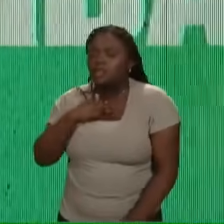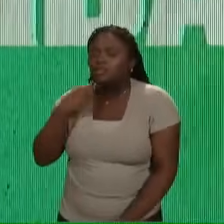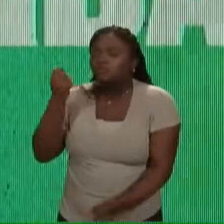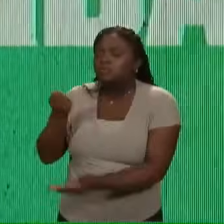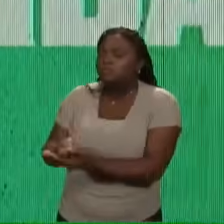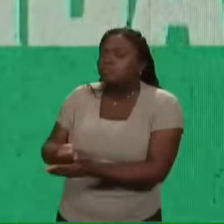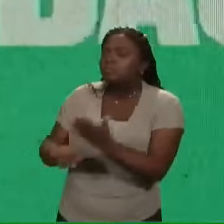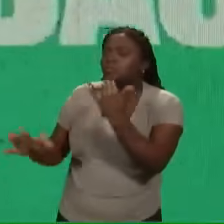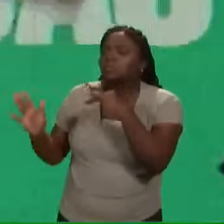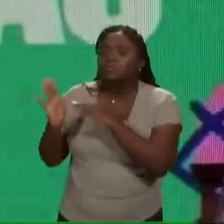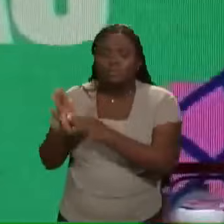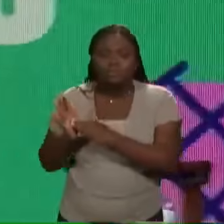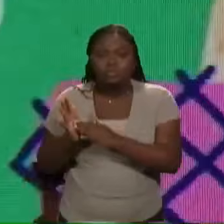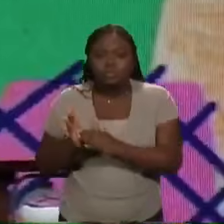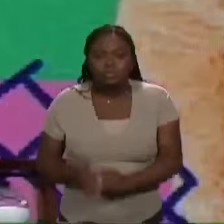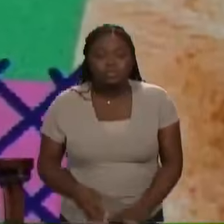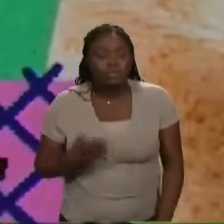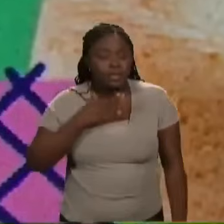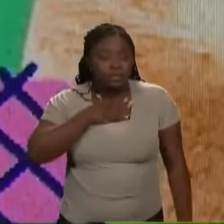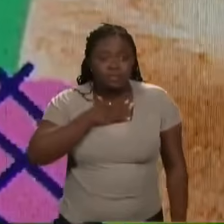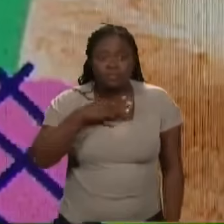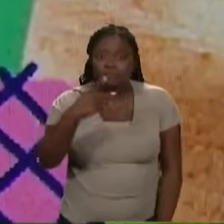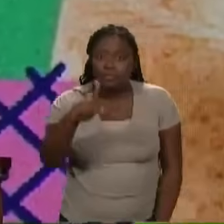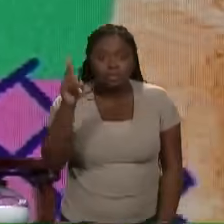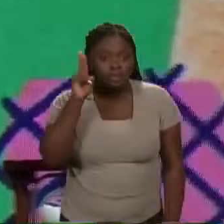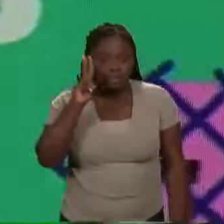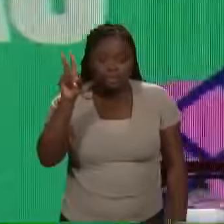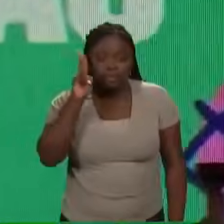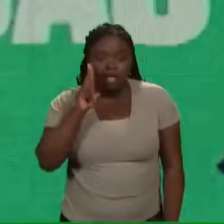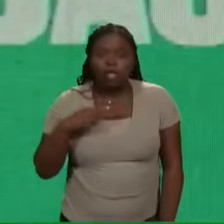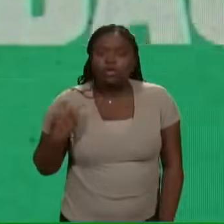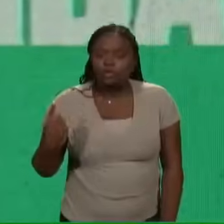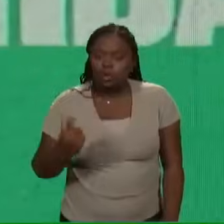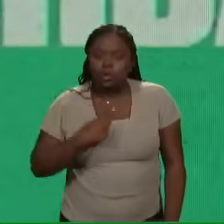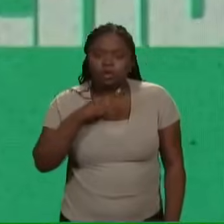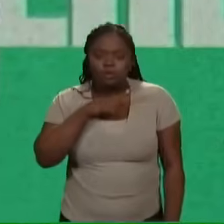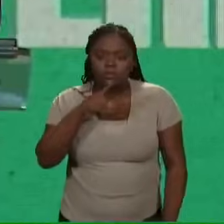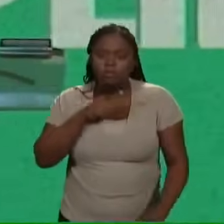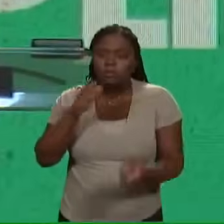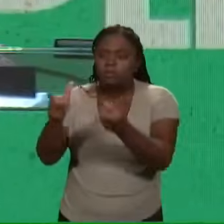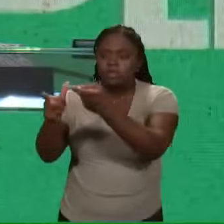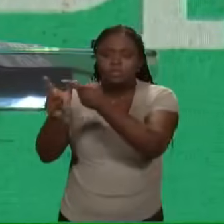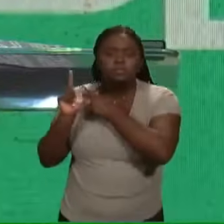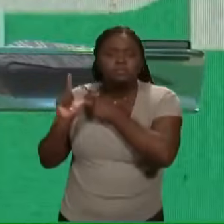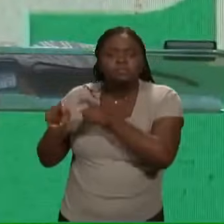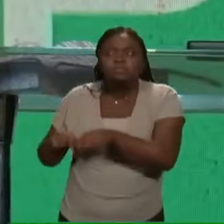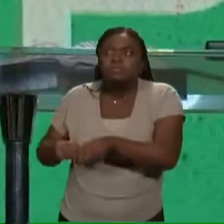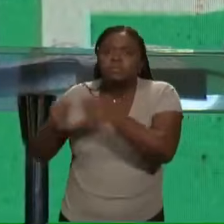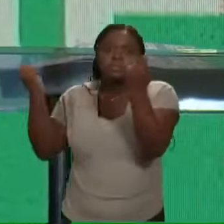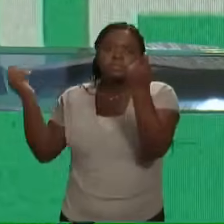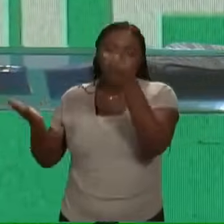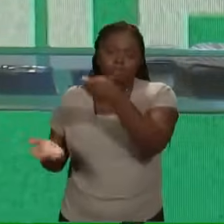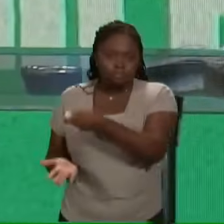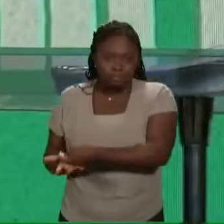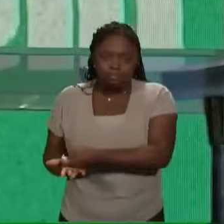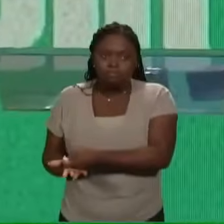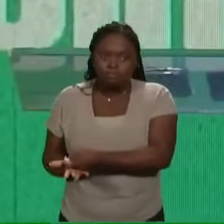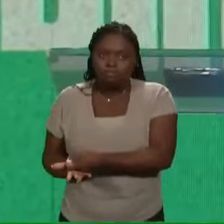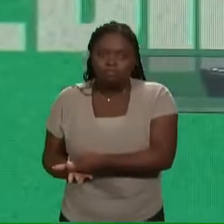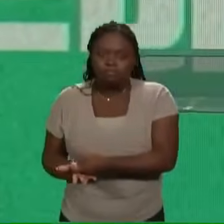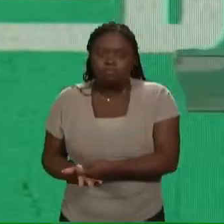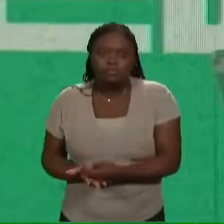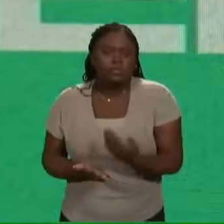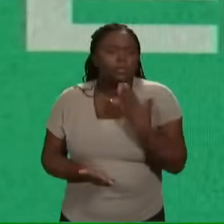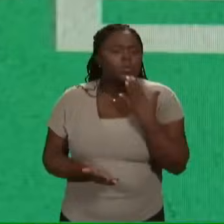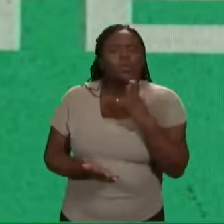pagarei. Gente, essa é a minha história e a sua. Nós tínhamos com Deus uma dívida impagável.